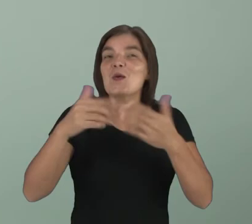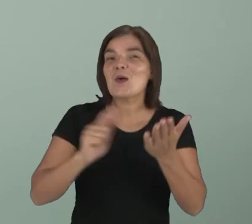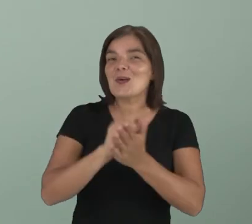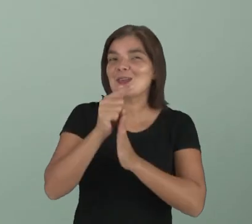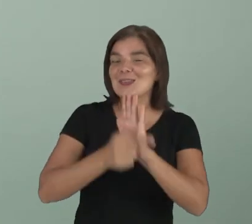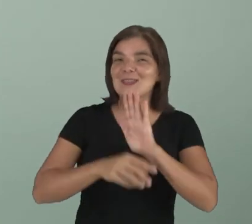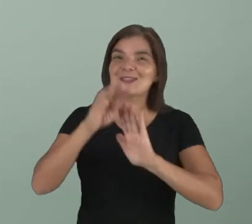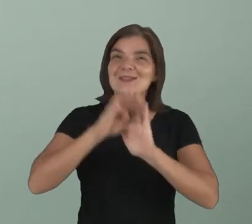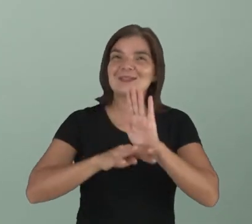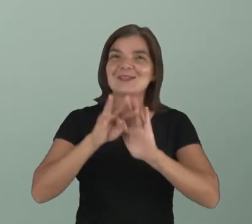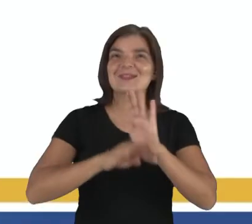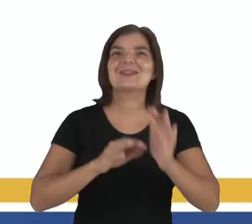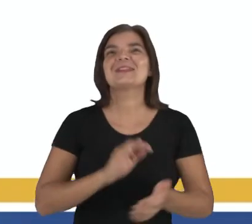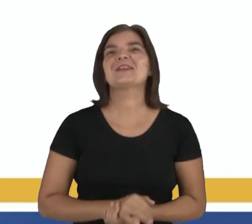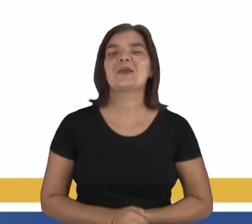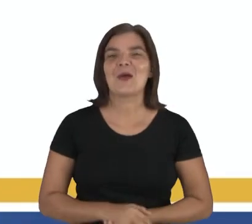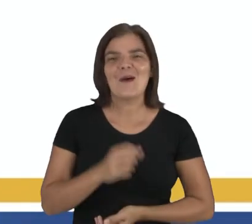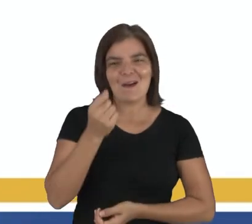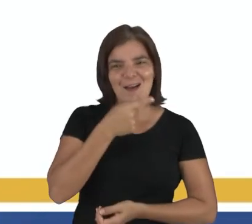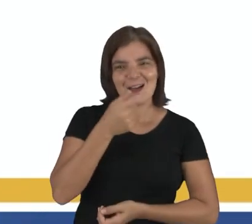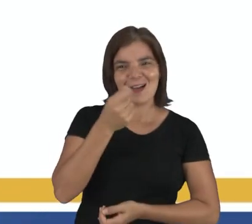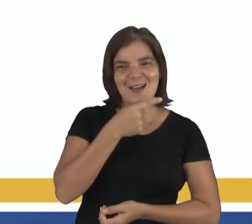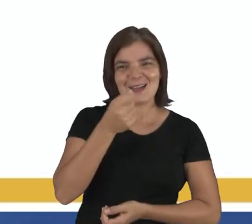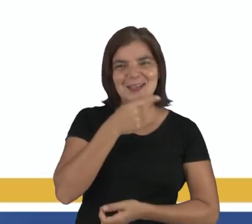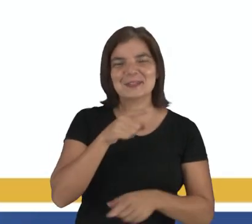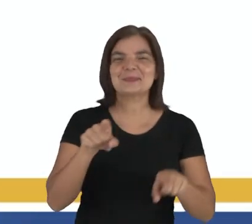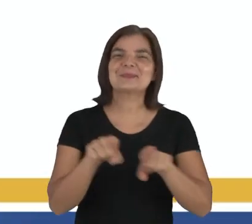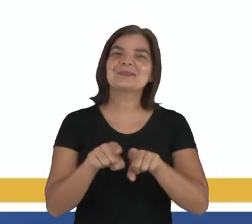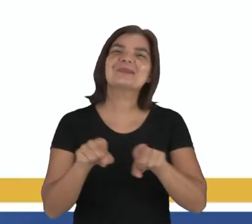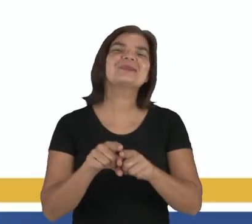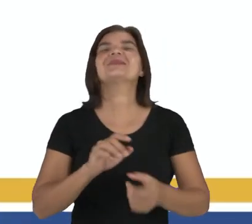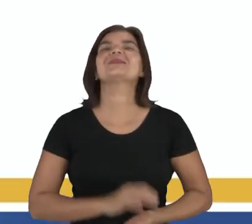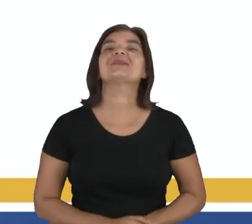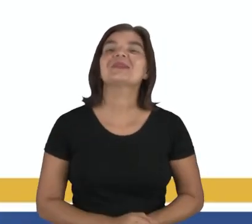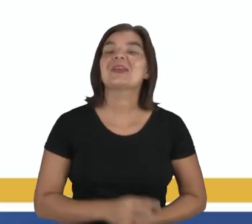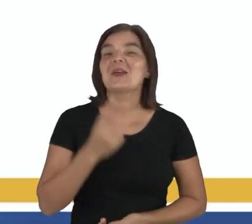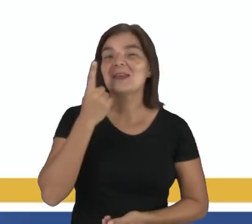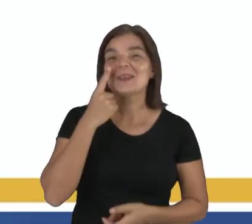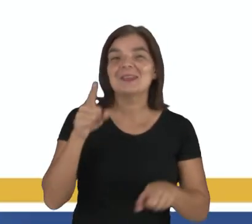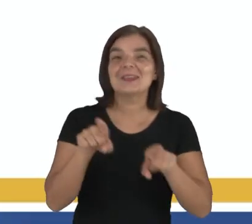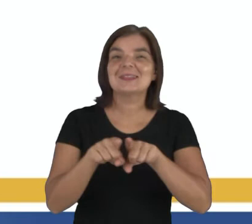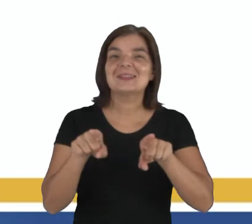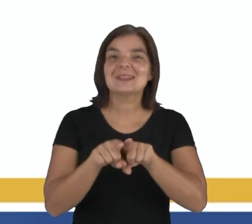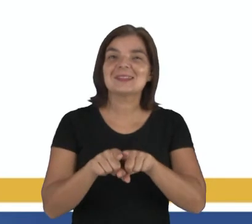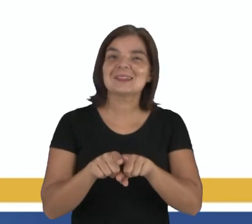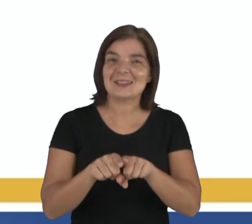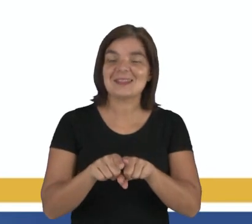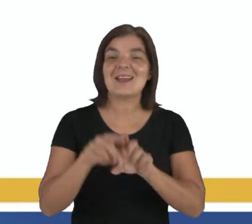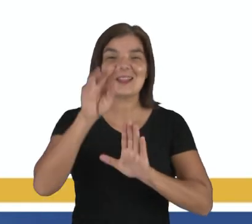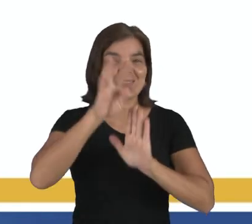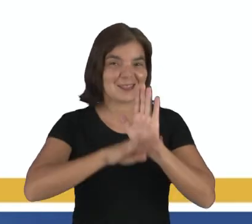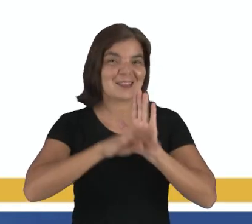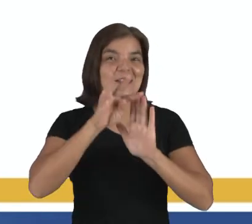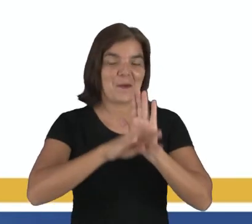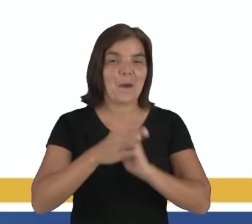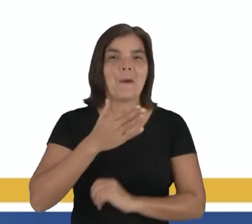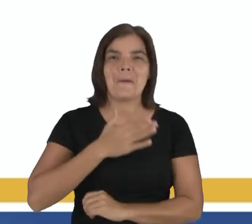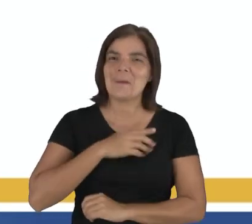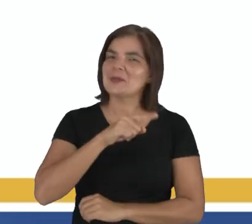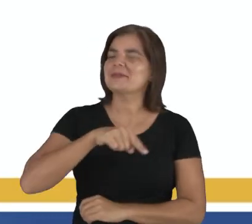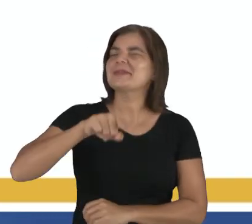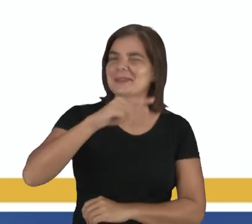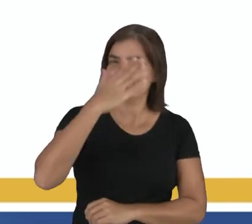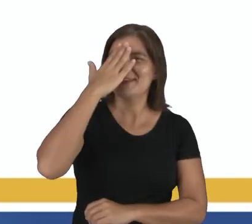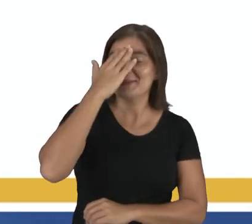gênero textual? É uma piada ou uma anedota? E olha, pelo que esse texto fez comigo, você